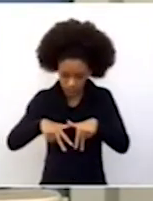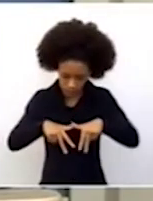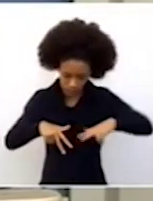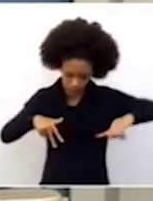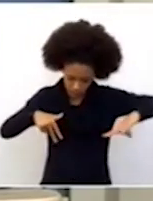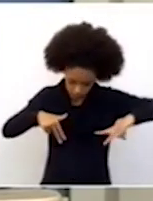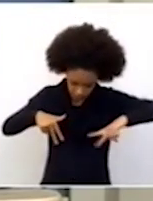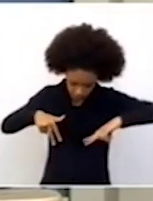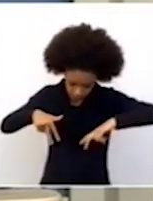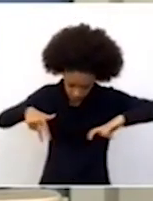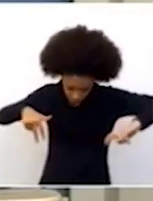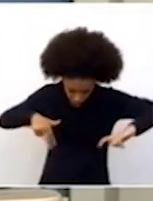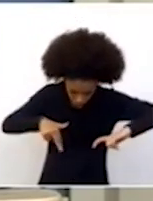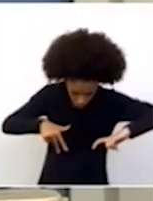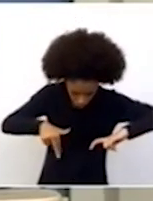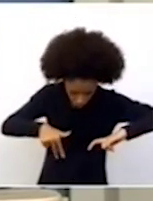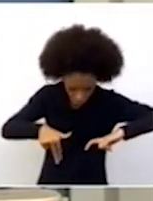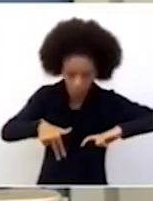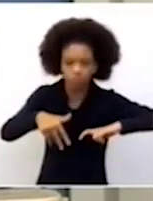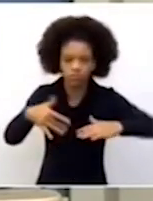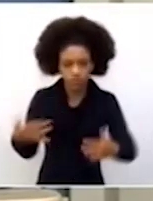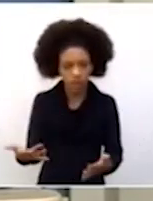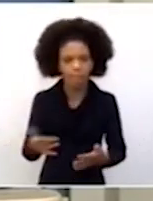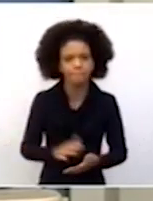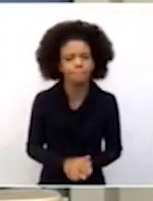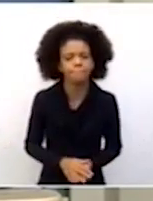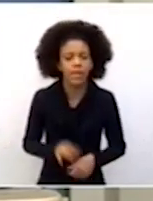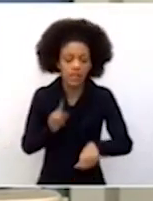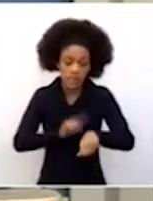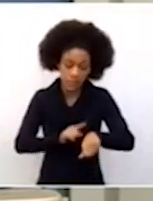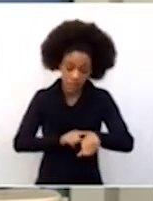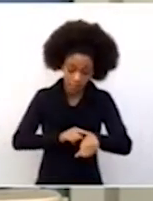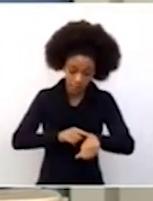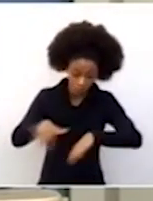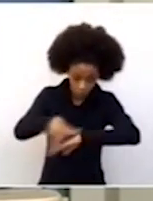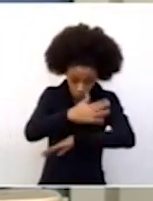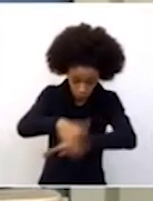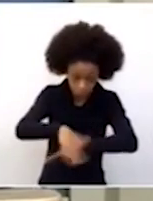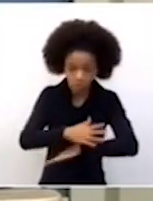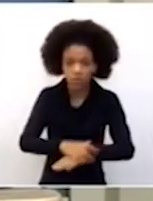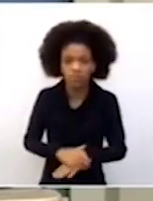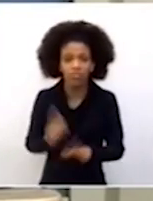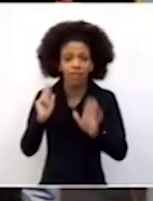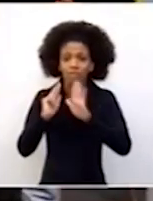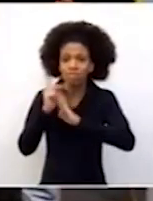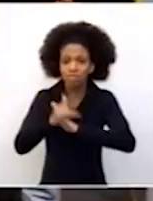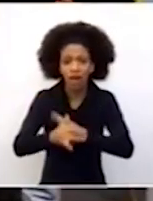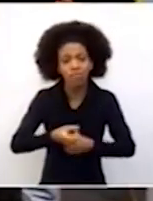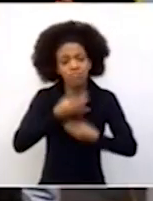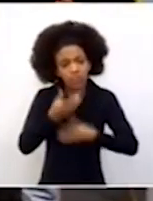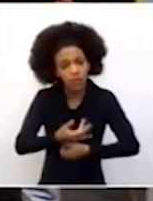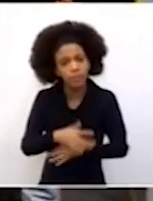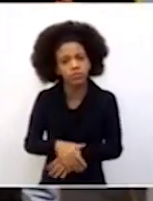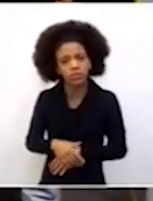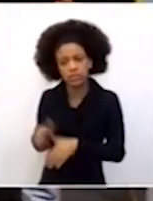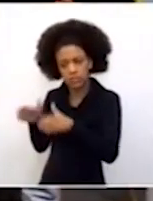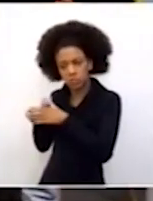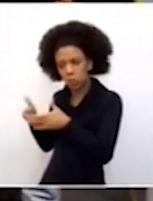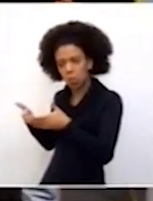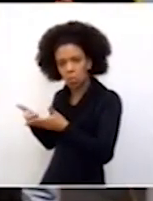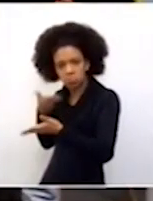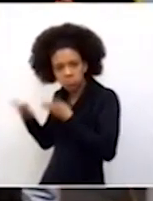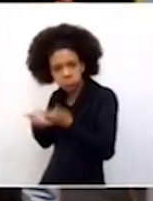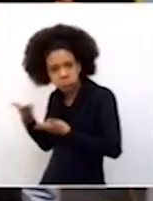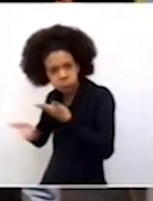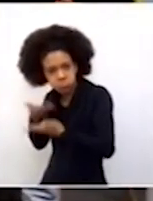matemático, questão de noção de espaço e tempo, né? Teve que tantas informações que acabou, né, aflorando essa discussão aqui no chat, né? E aí,